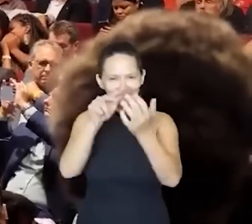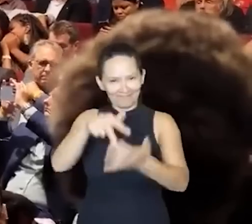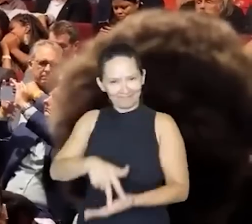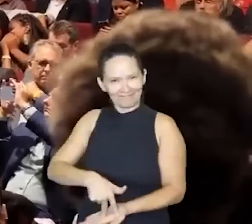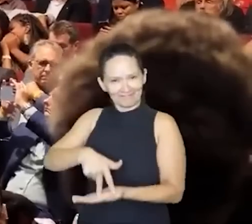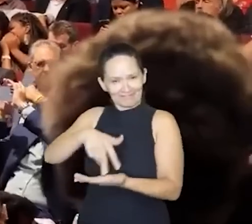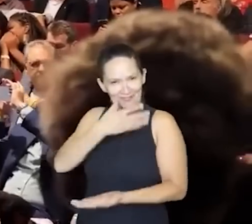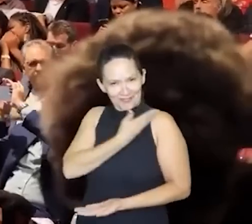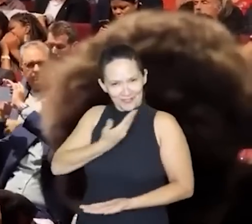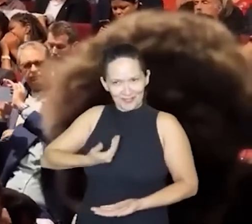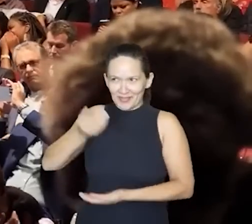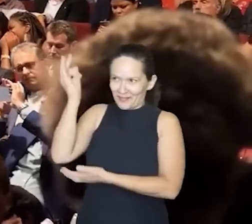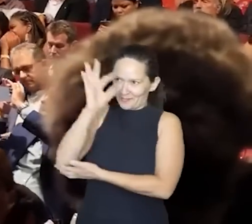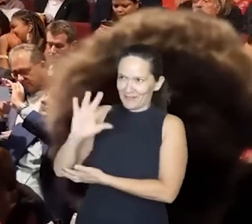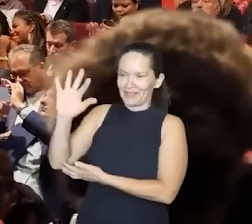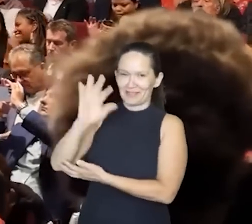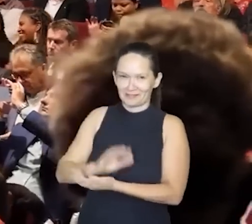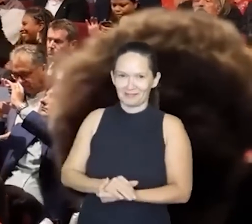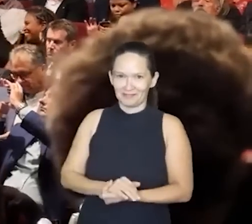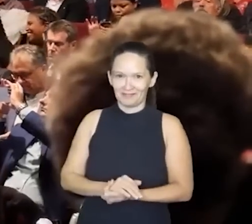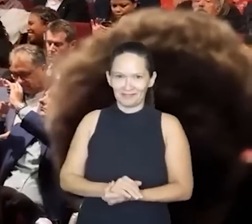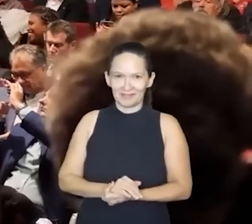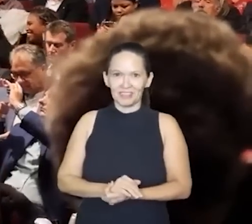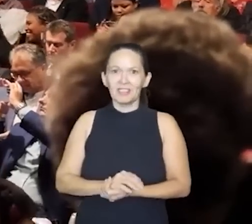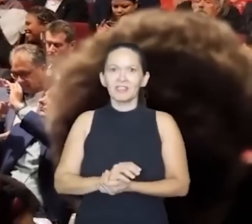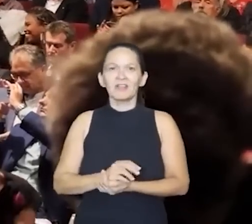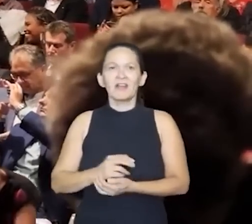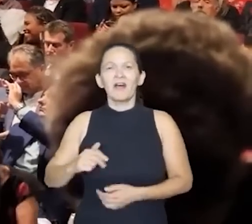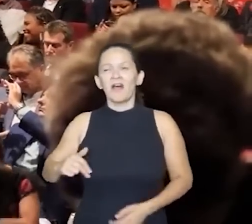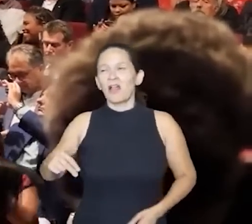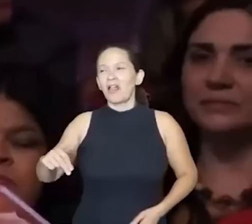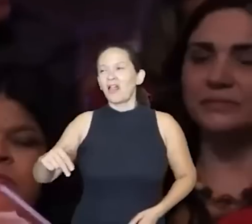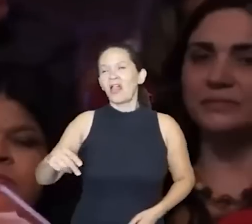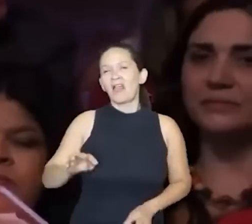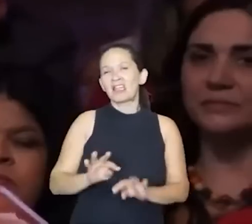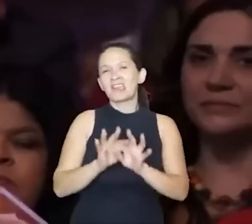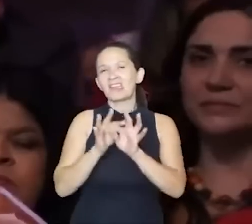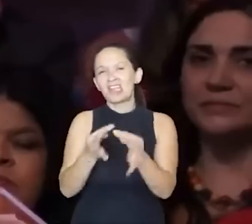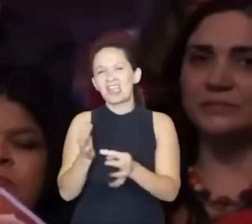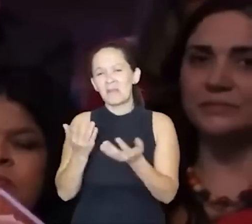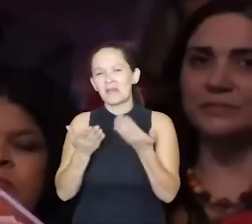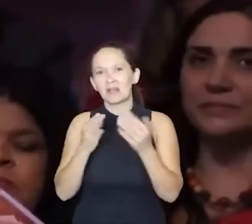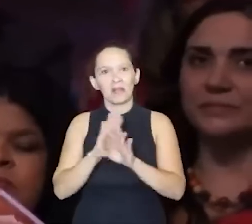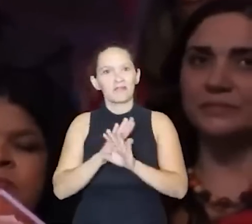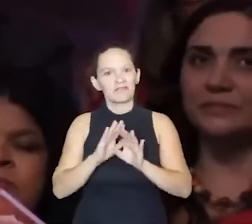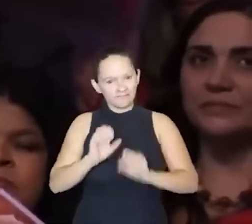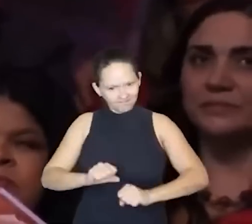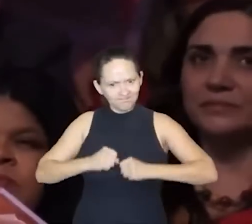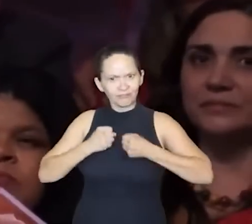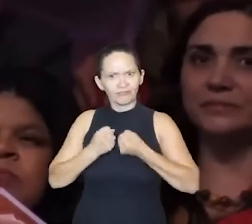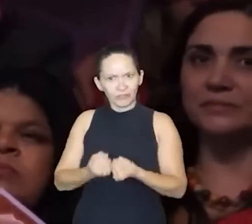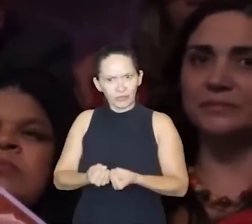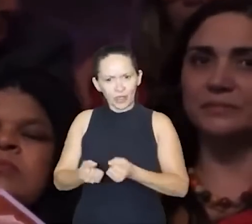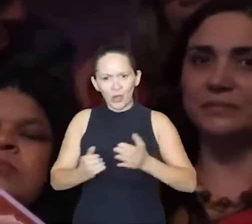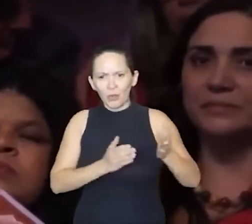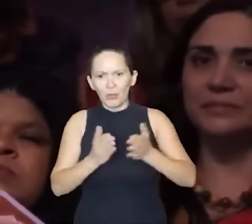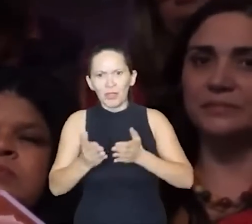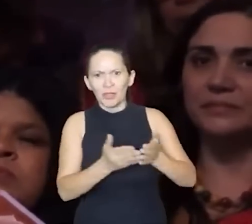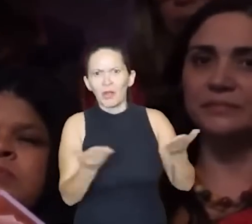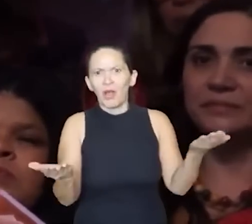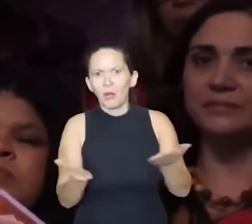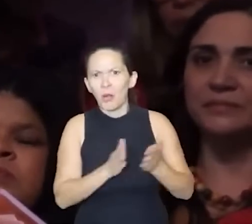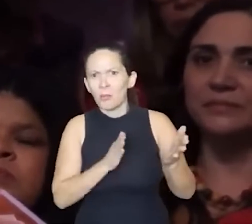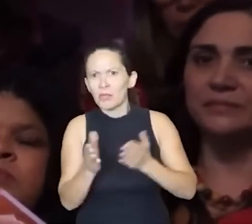federal. Não foi uma caminhada fácil, nunca foi, especialmente nos anos recentes, em que um